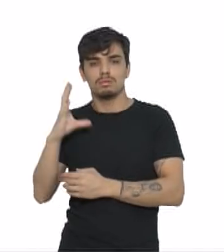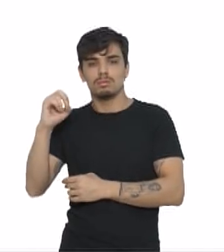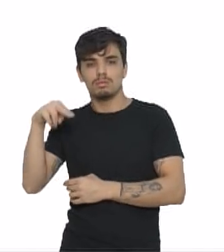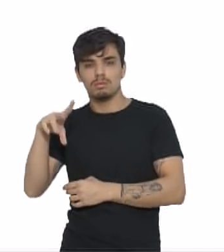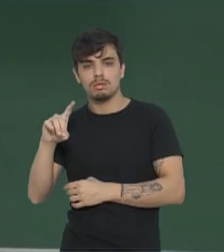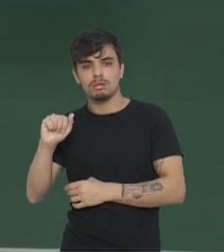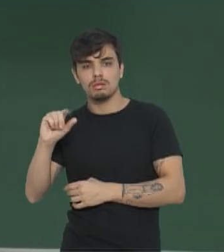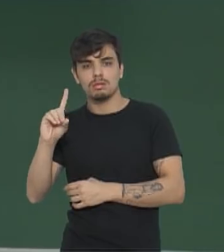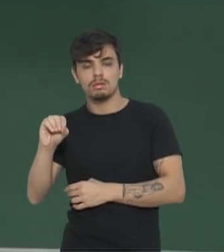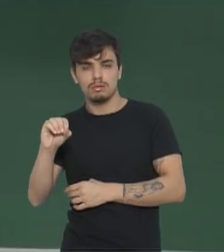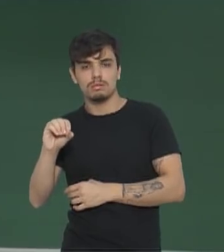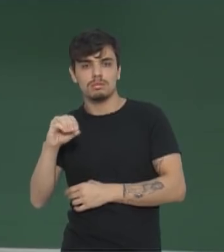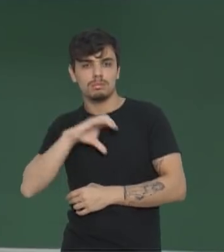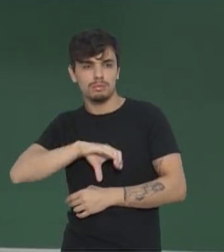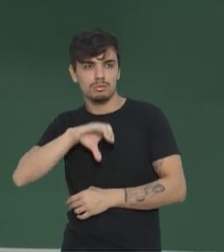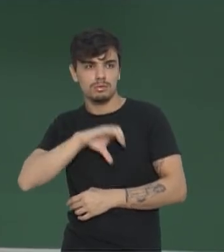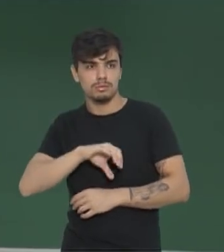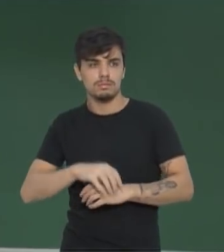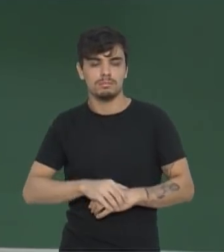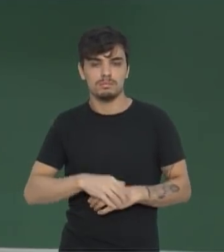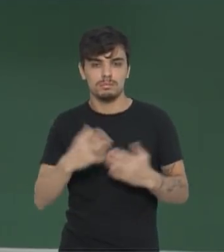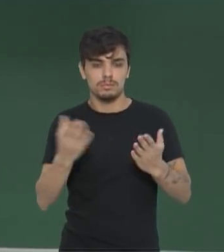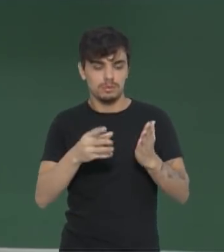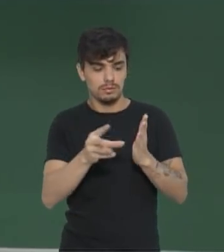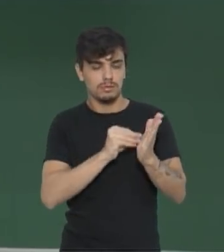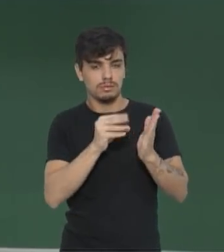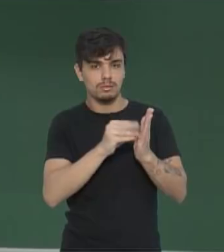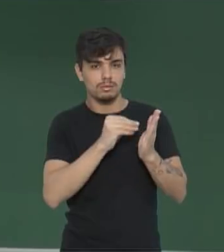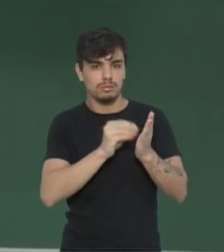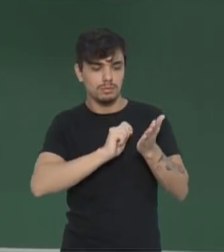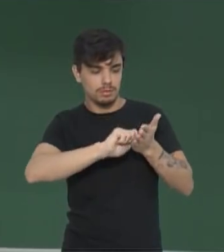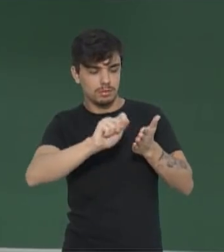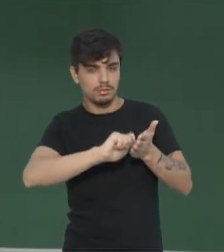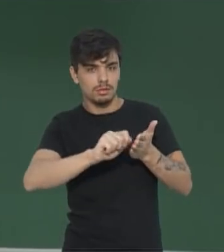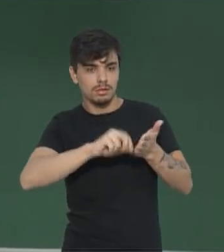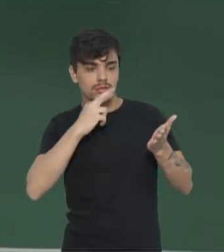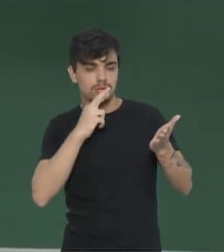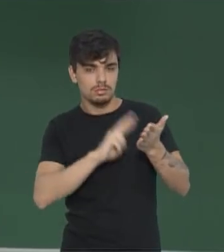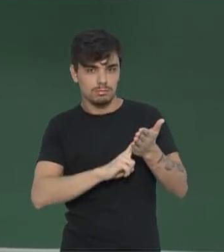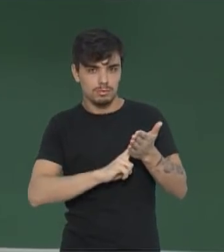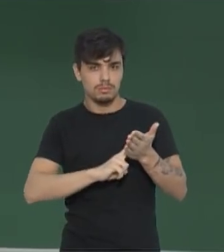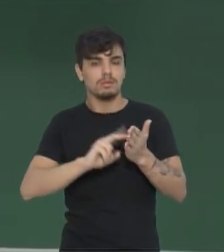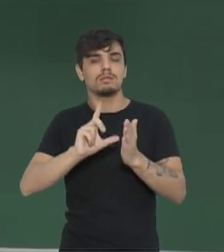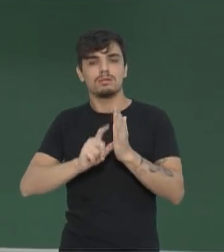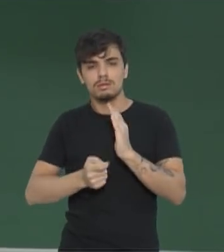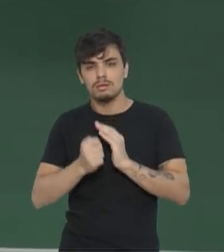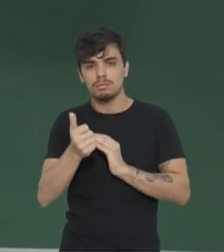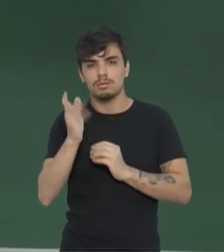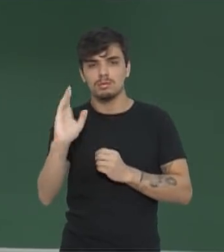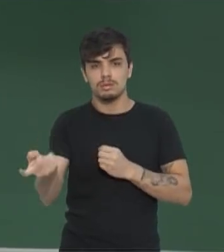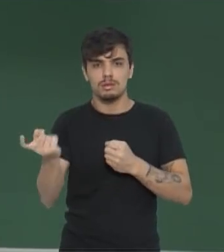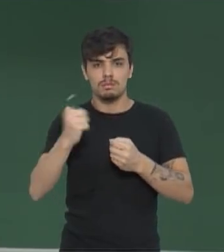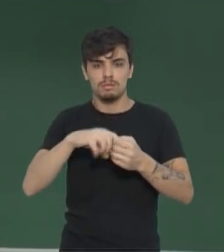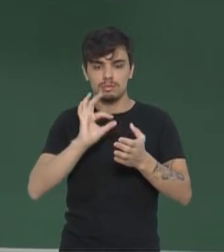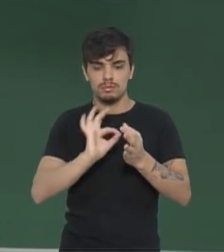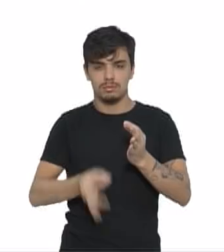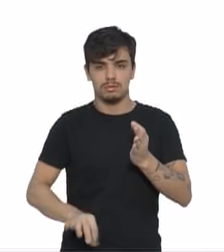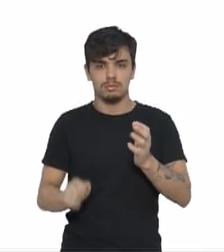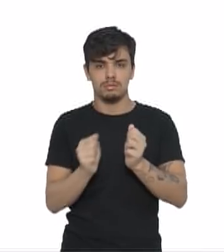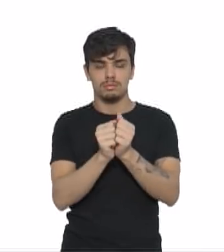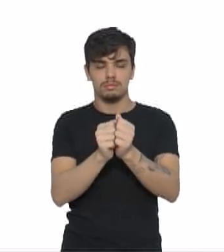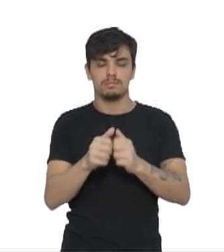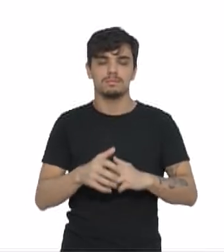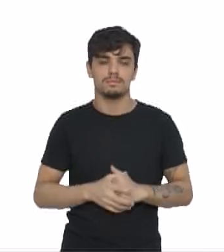Eu acho uma pergunta bem bacana. Caderno em mãos, copiem, registrem, respondam aí. Daqui a pouquinho nós voltamos e corrigimos juntos.